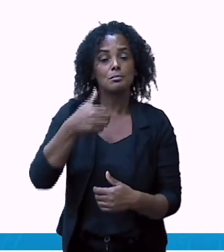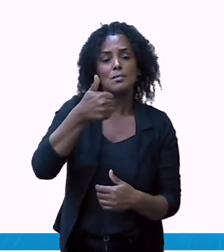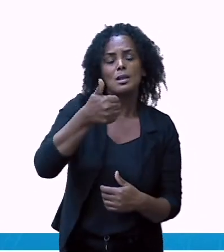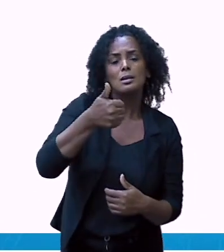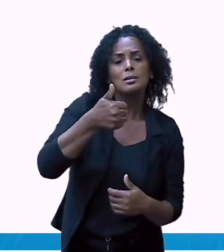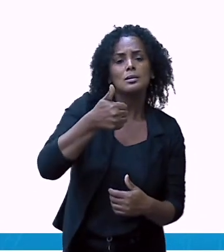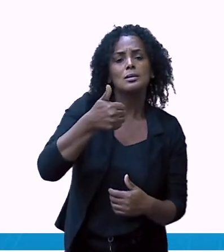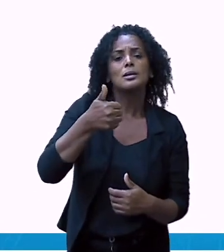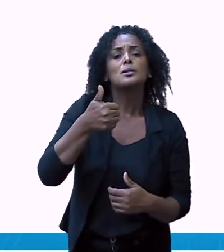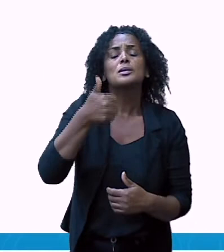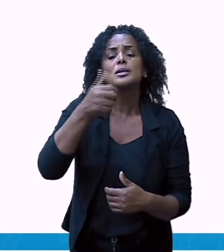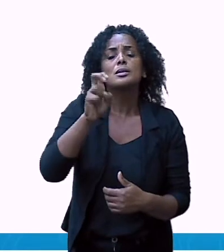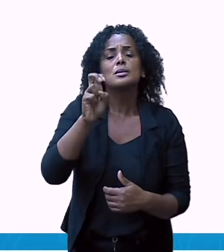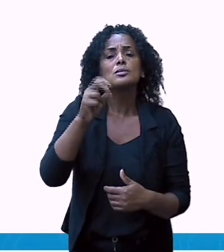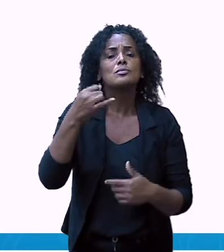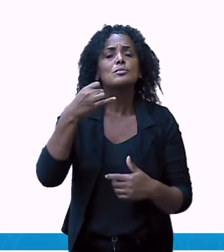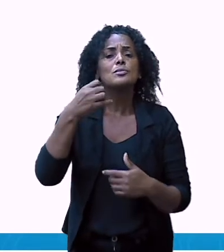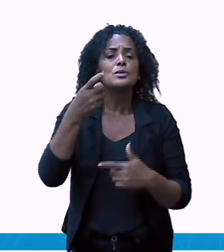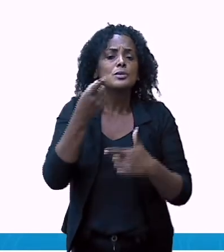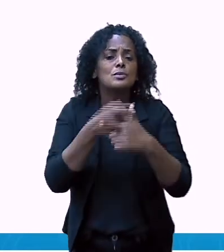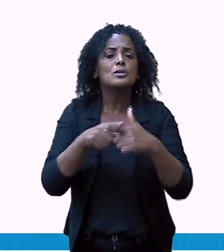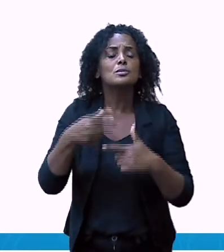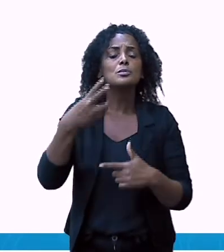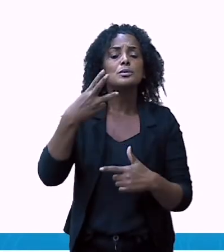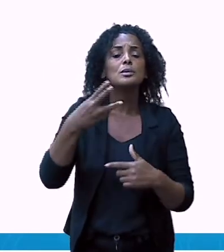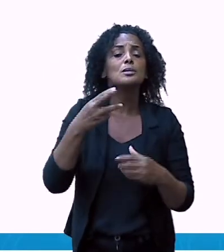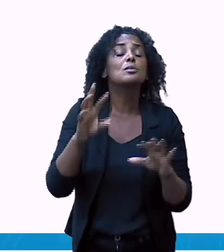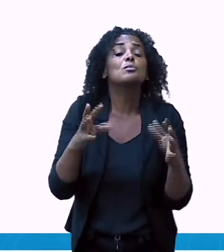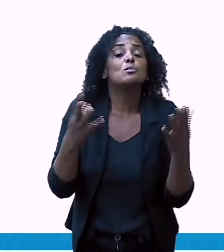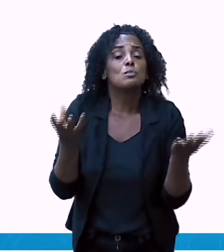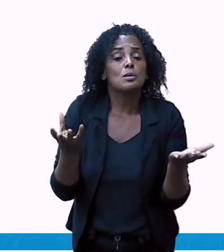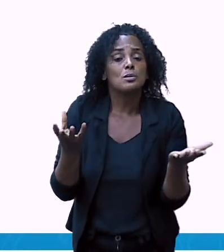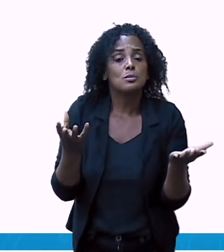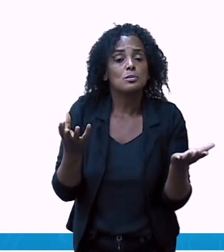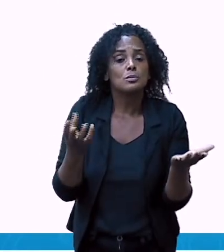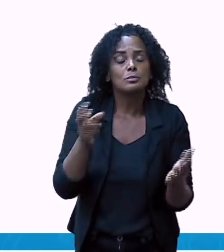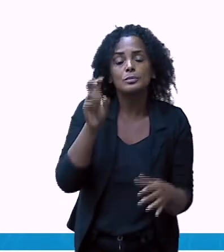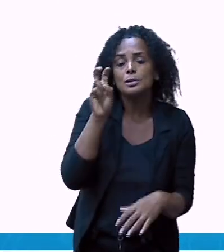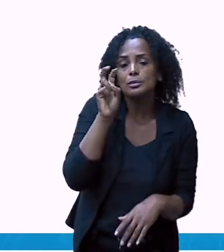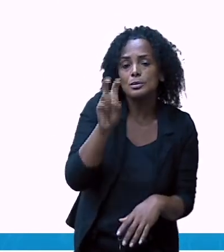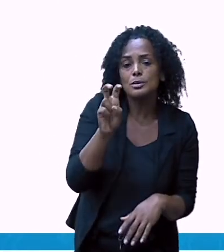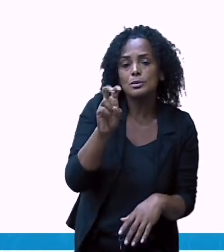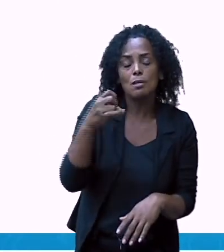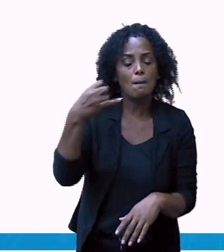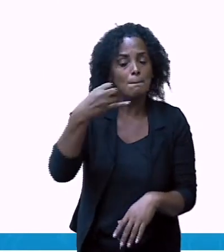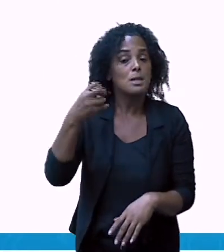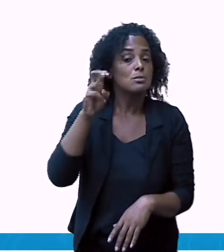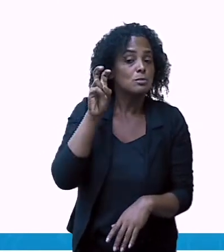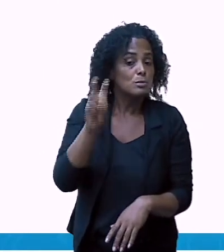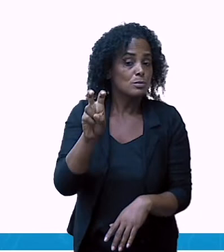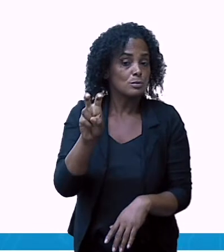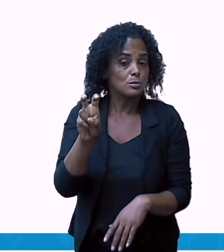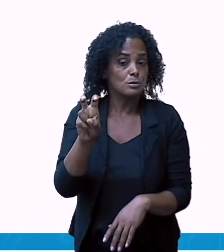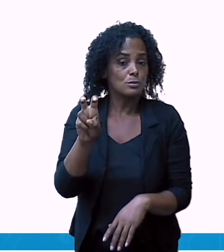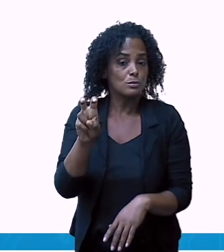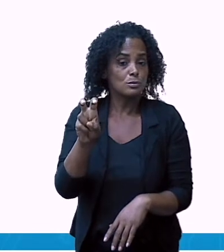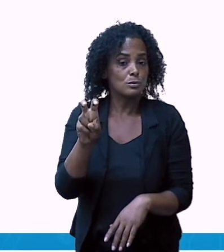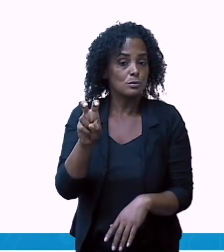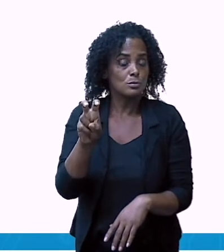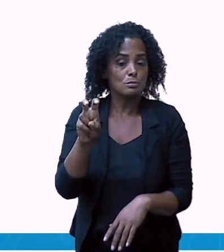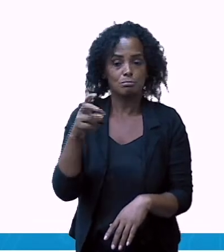por 3 é 5. Menos 5, menos 5. Agora, não tem